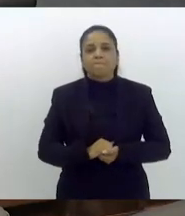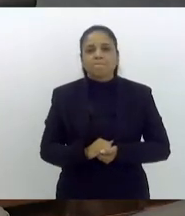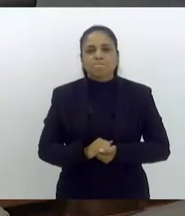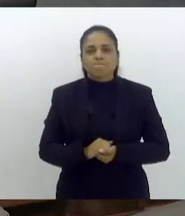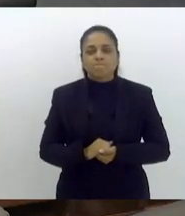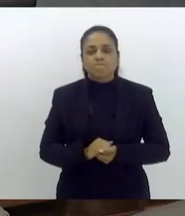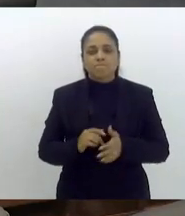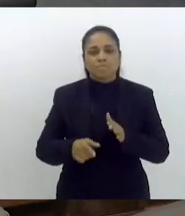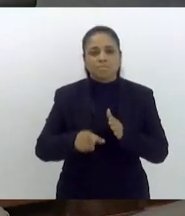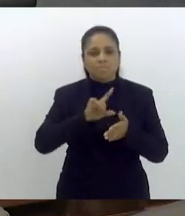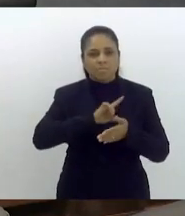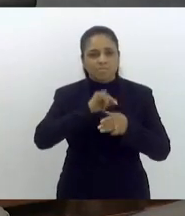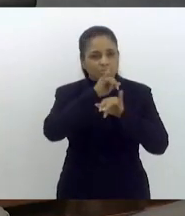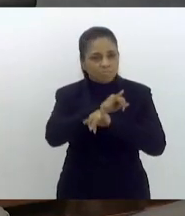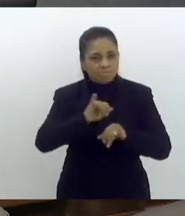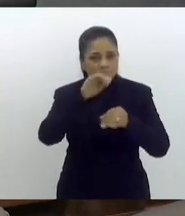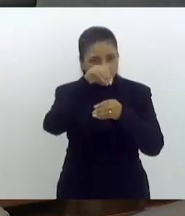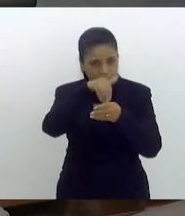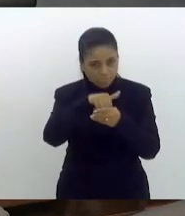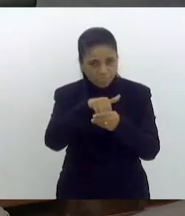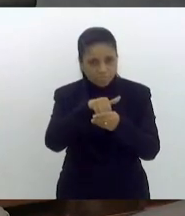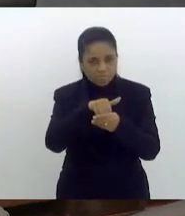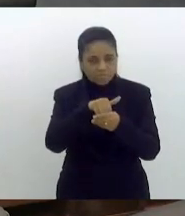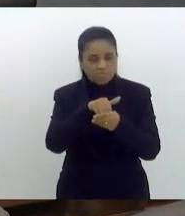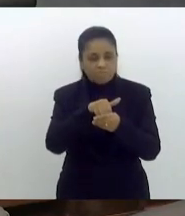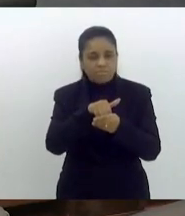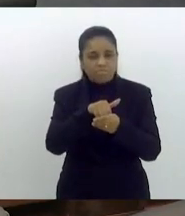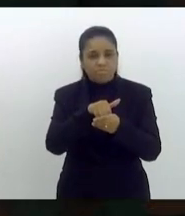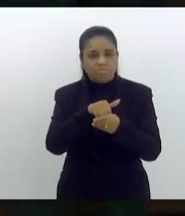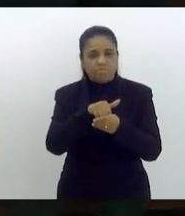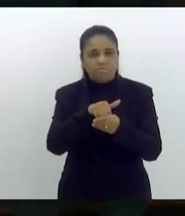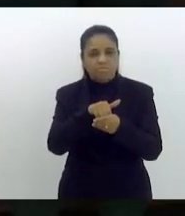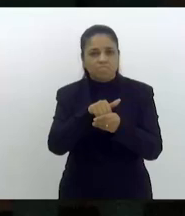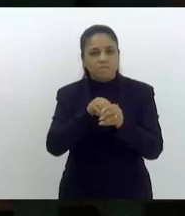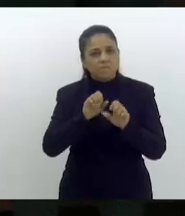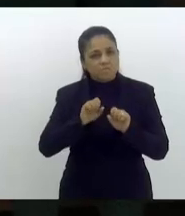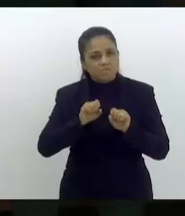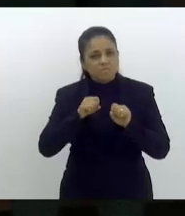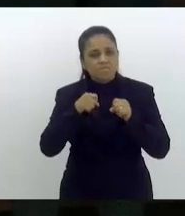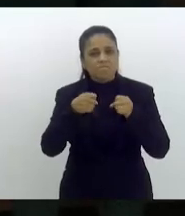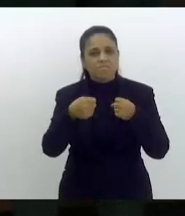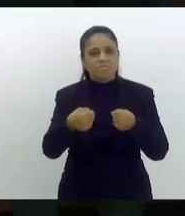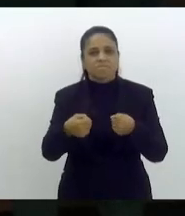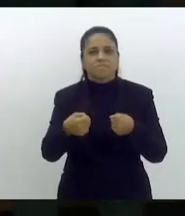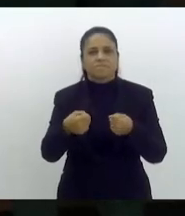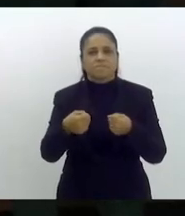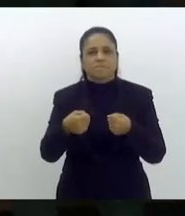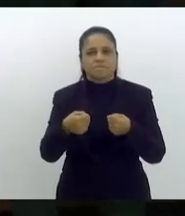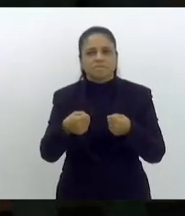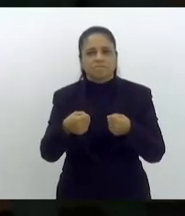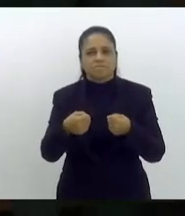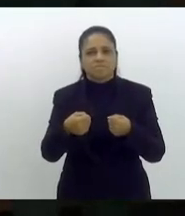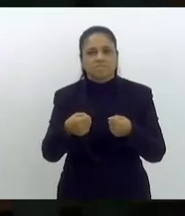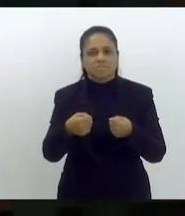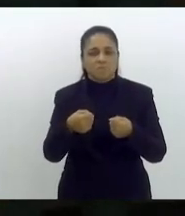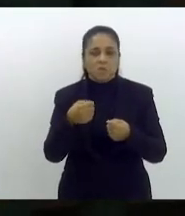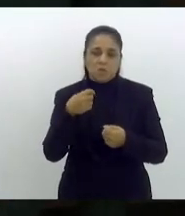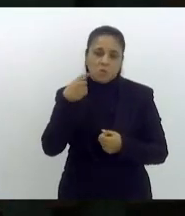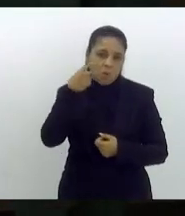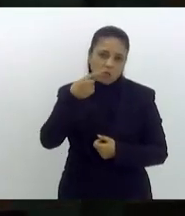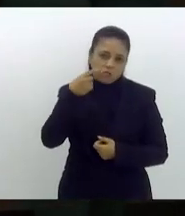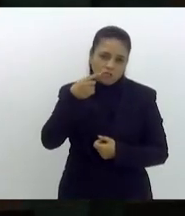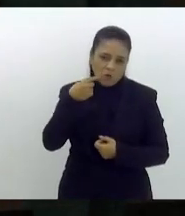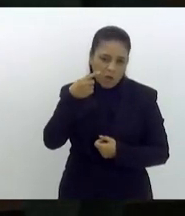antes de declarar meu voto eu queria que isso ainda mesmo não sendo advogado